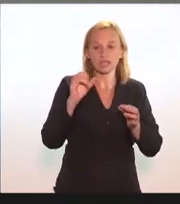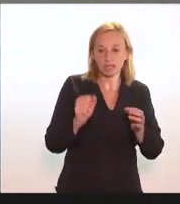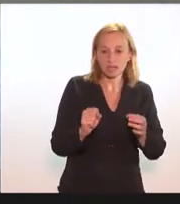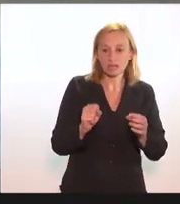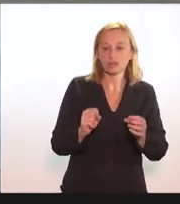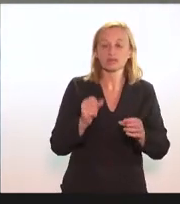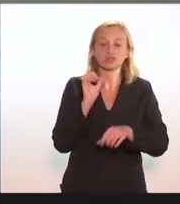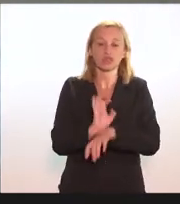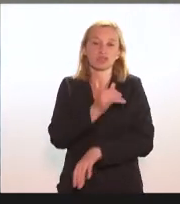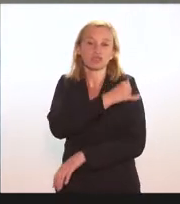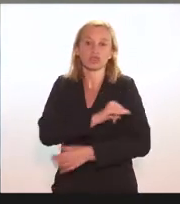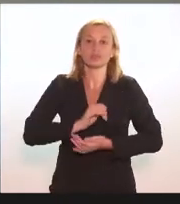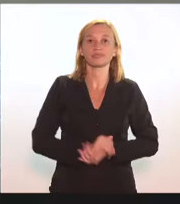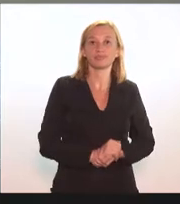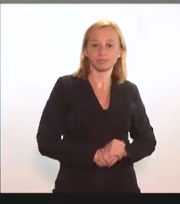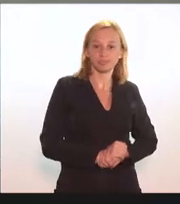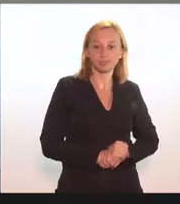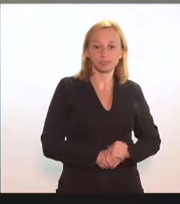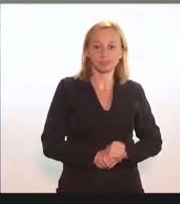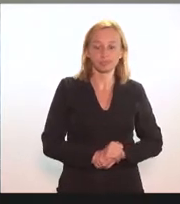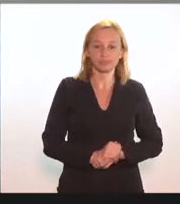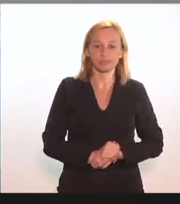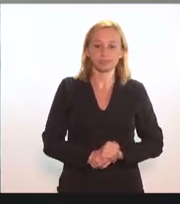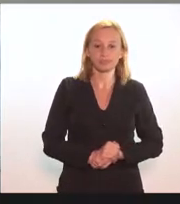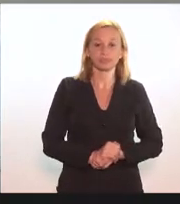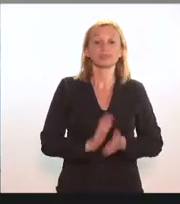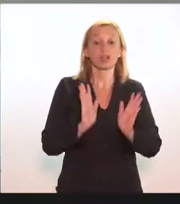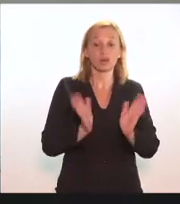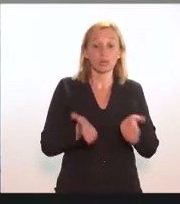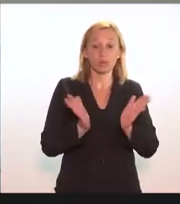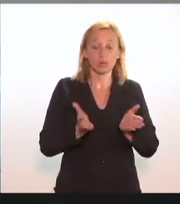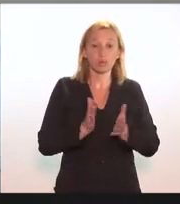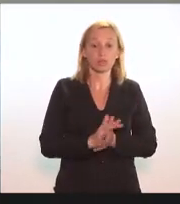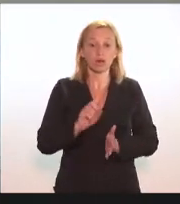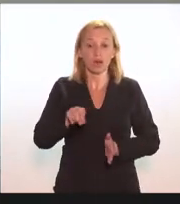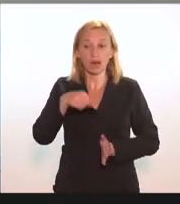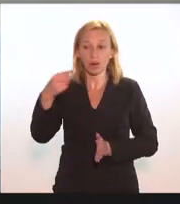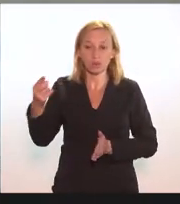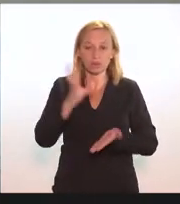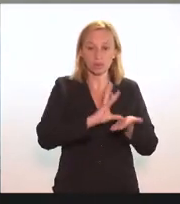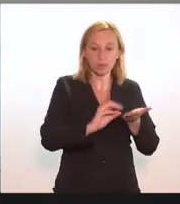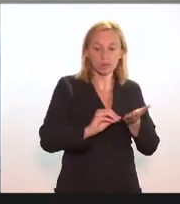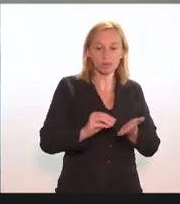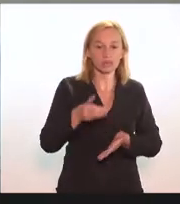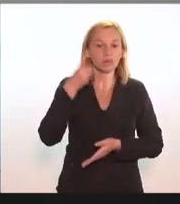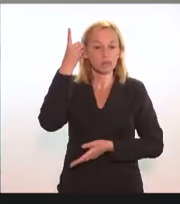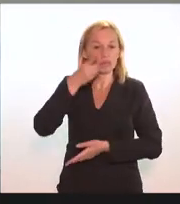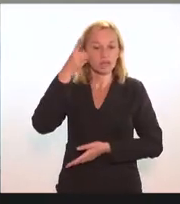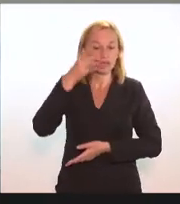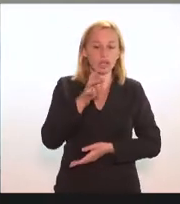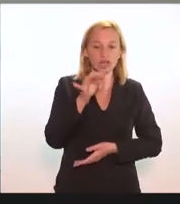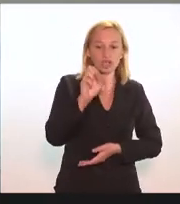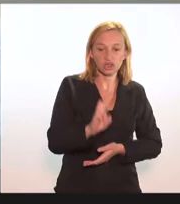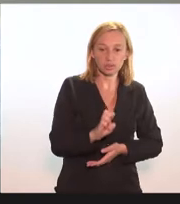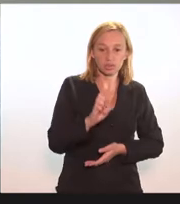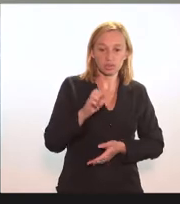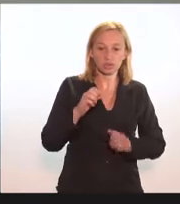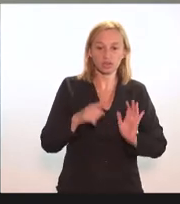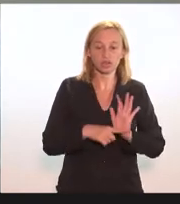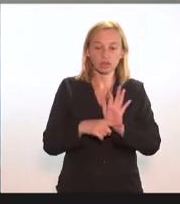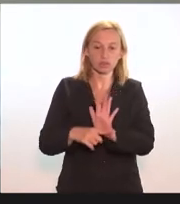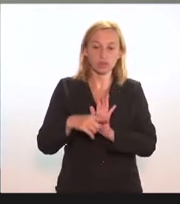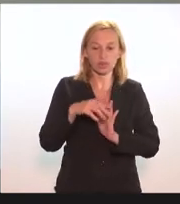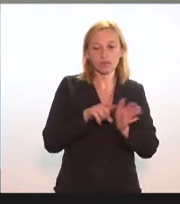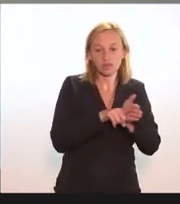do Estado do Rio de Janeiro. Passo agora a outra pauta, deputado, que é o regime de recuperação fiscal.